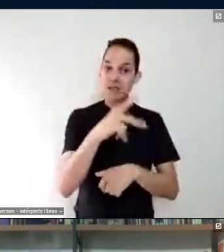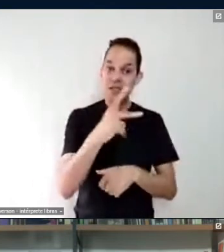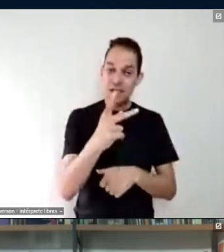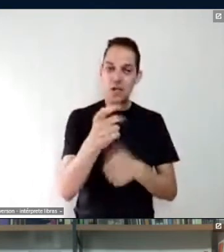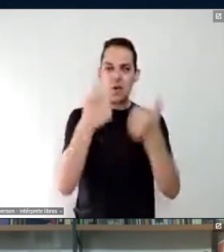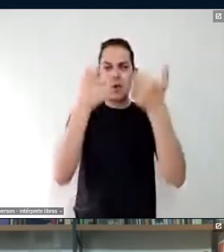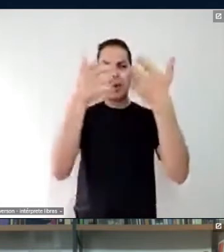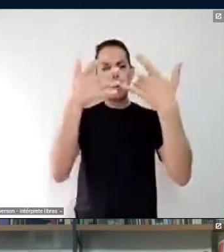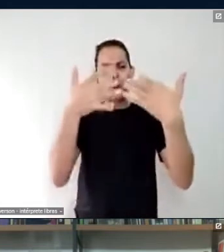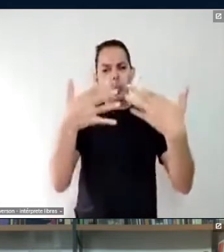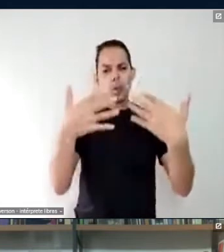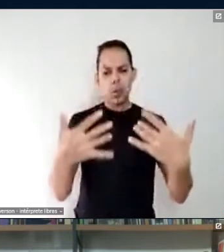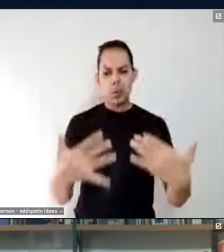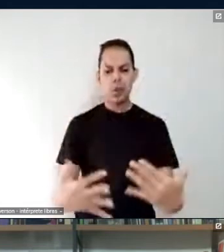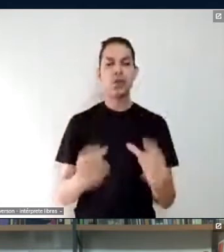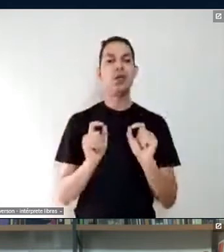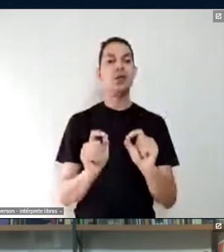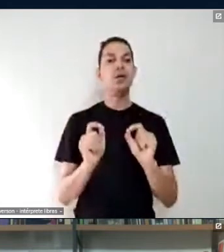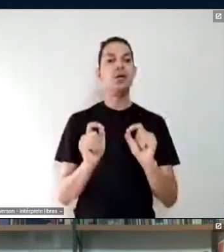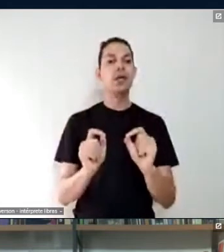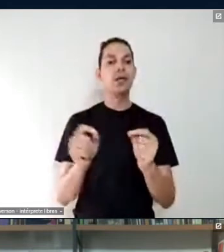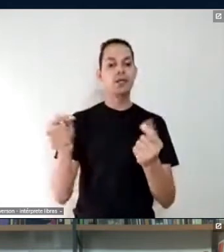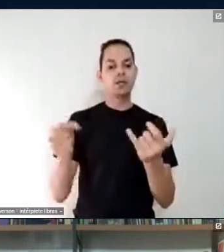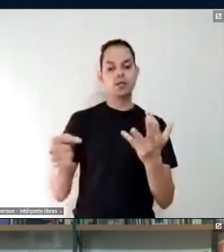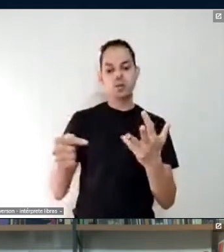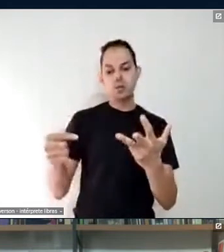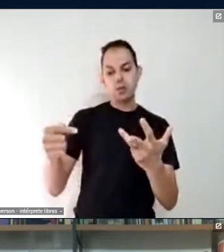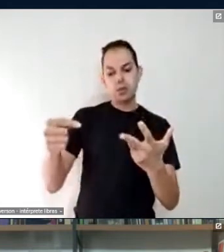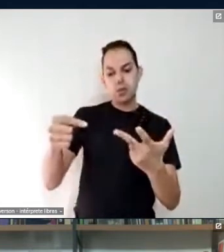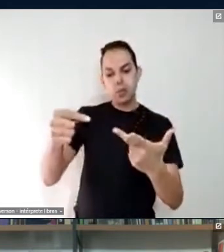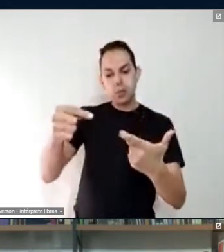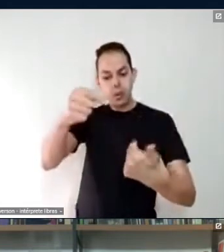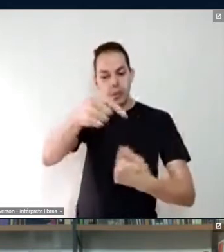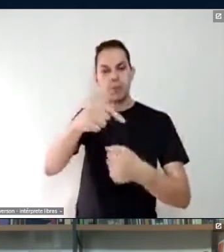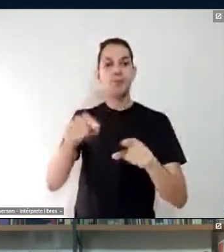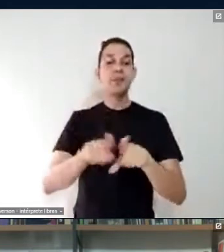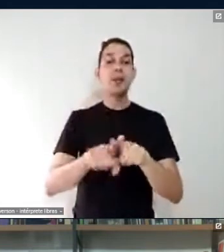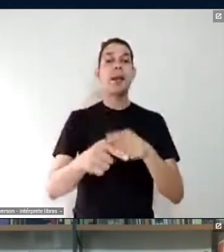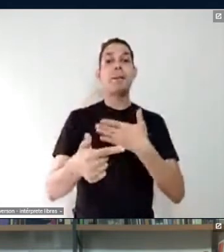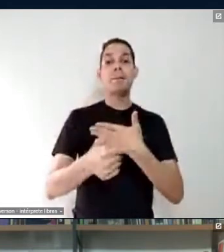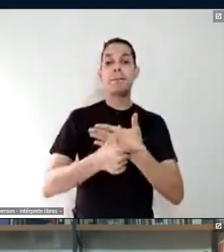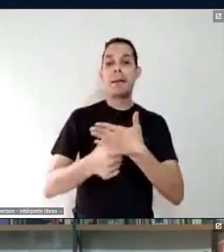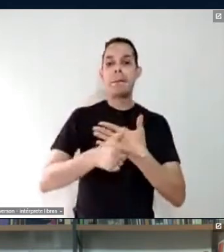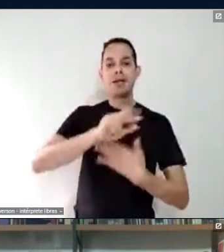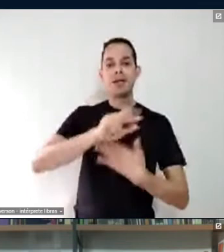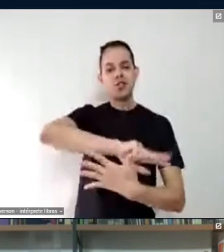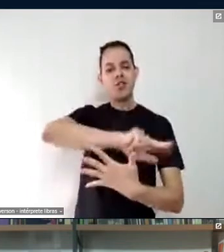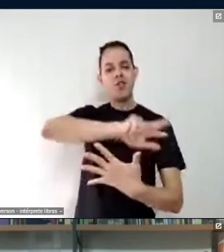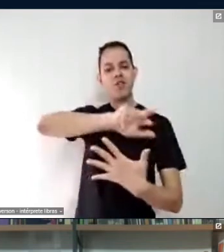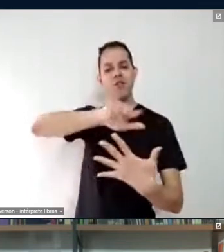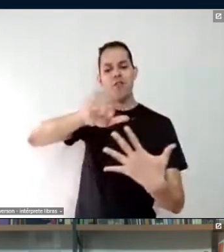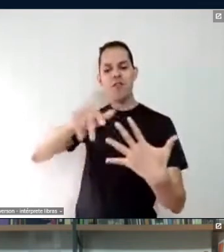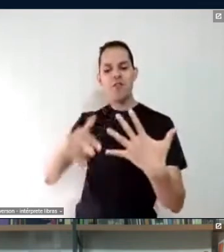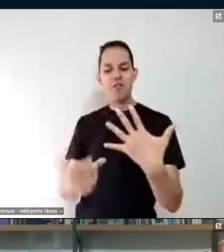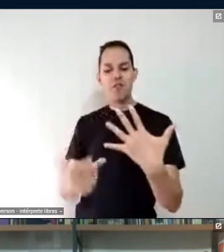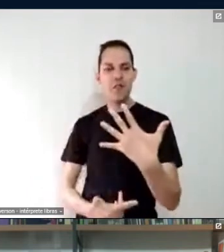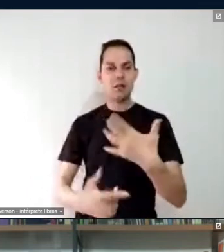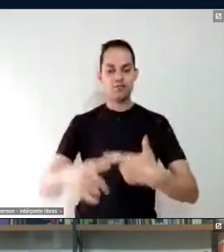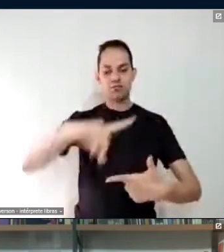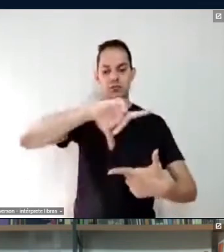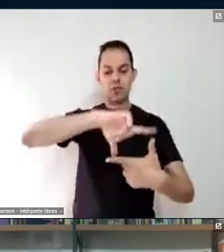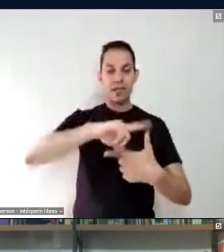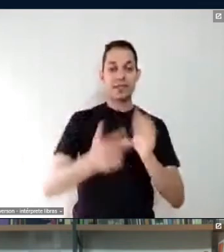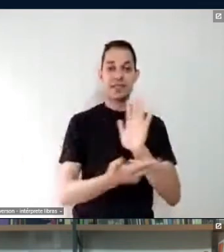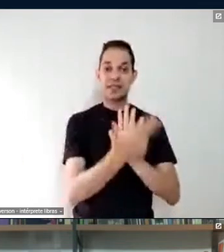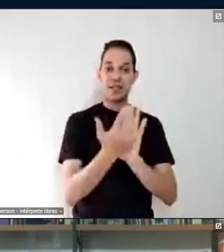dos apontamentos e papéis diversos do quadro a partir da figura